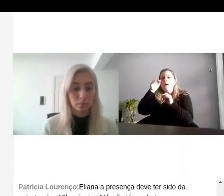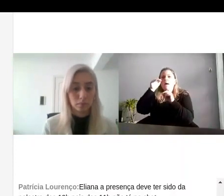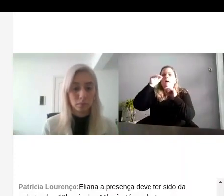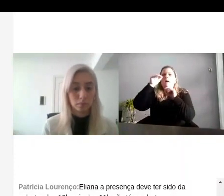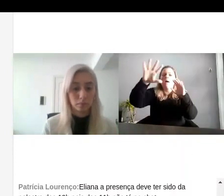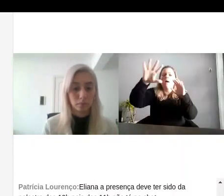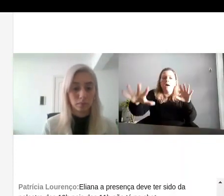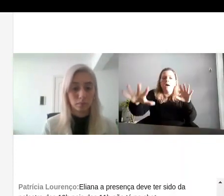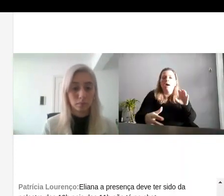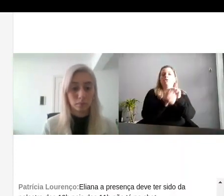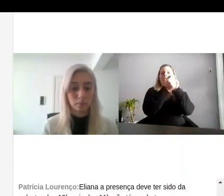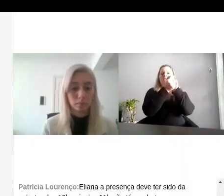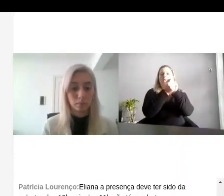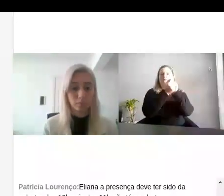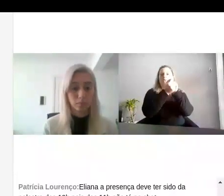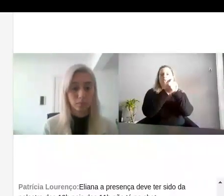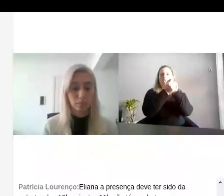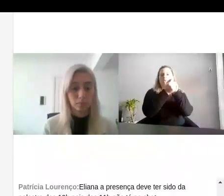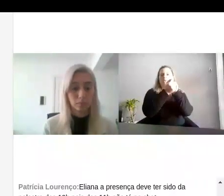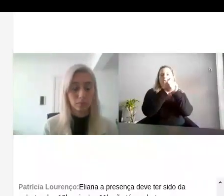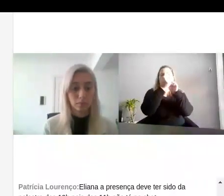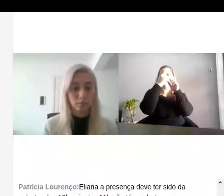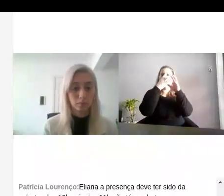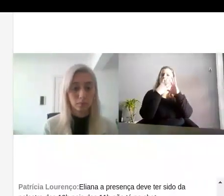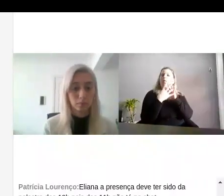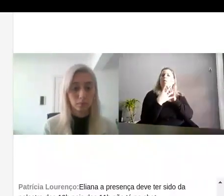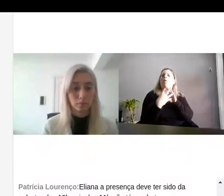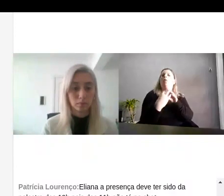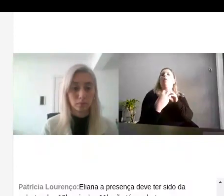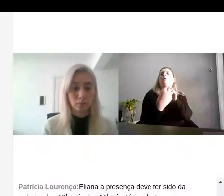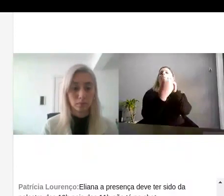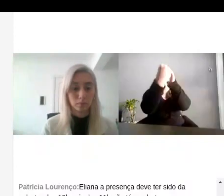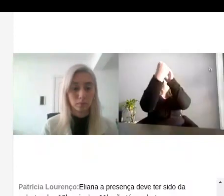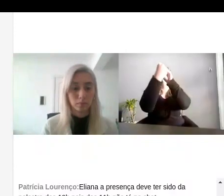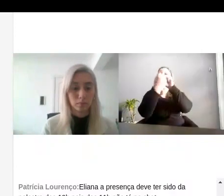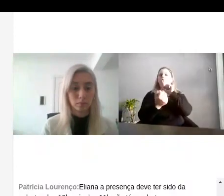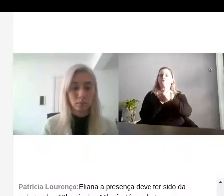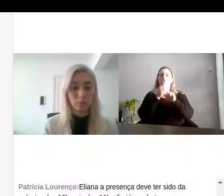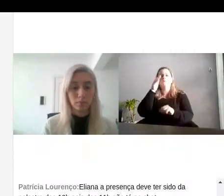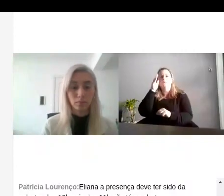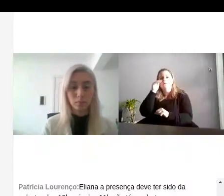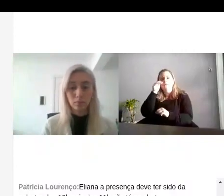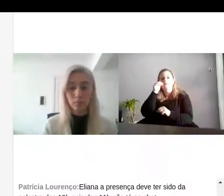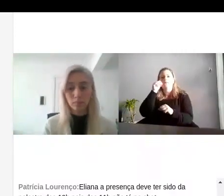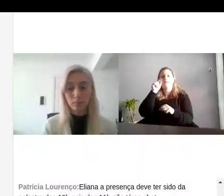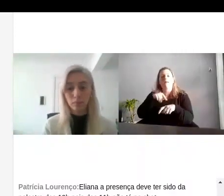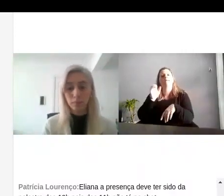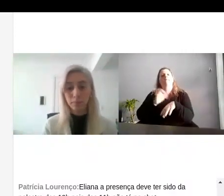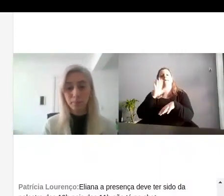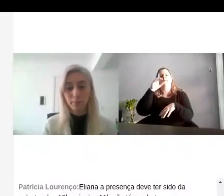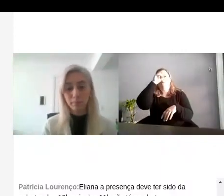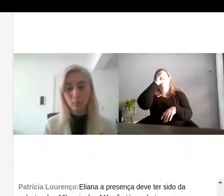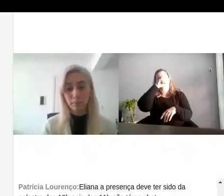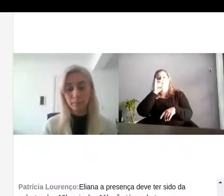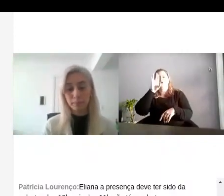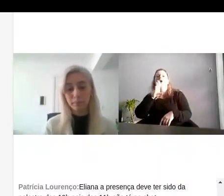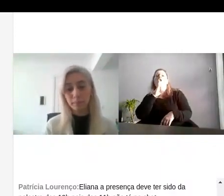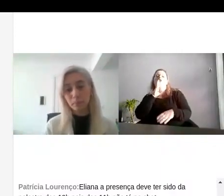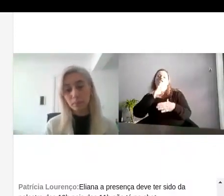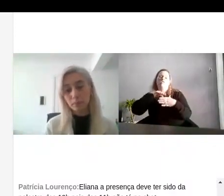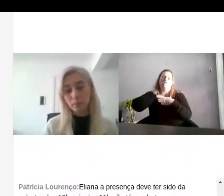é a parte mais difícil e demanda não só o conhecimento de audiodescrição, mas